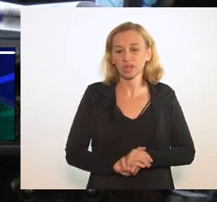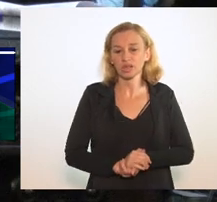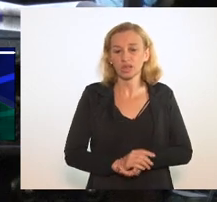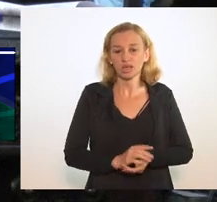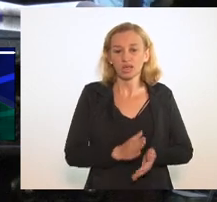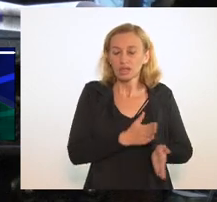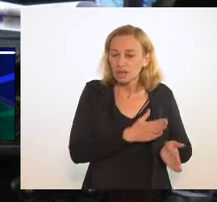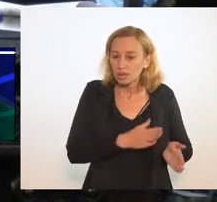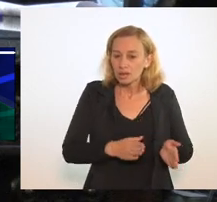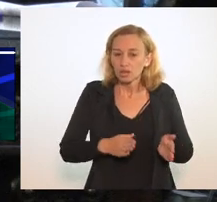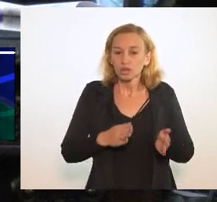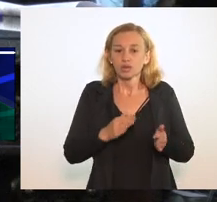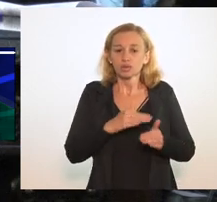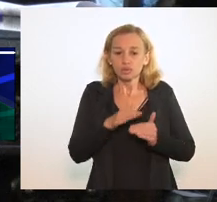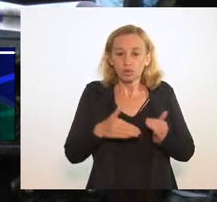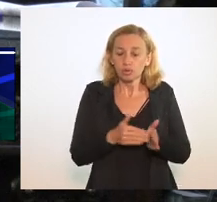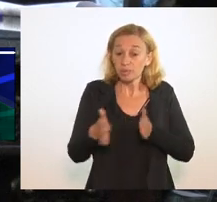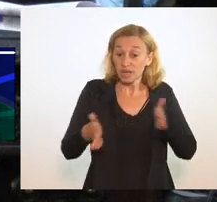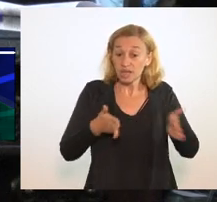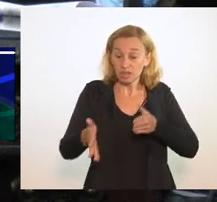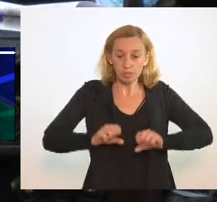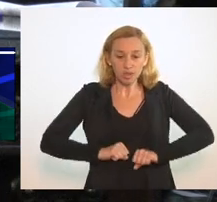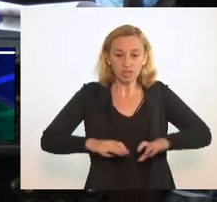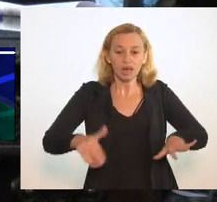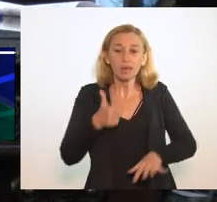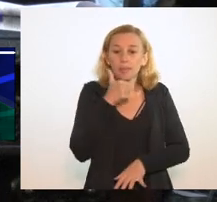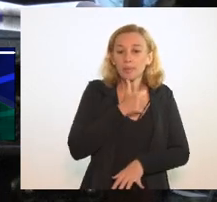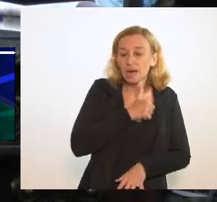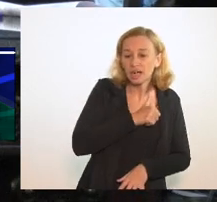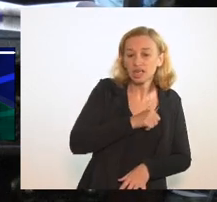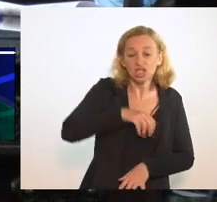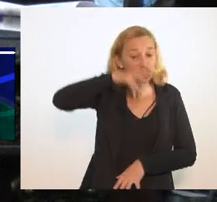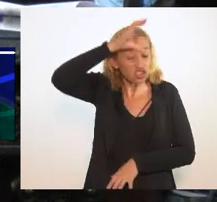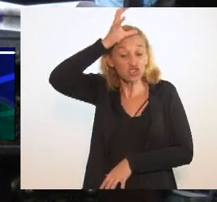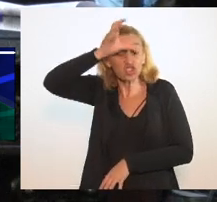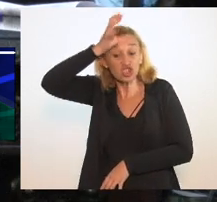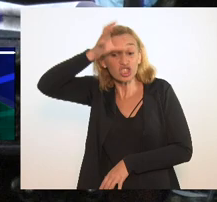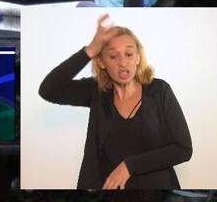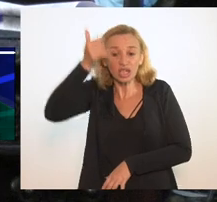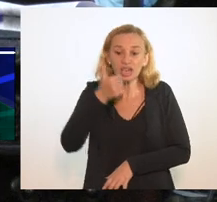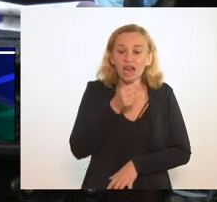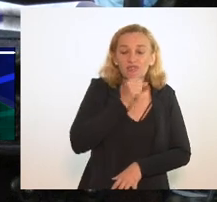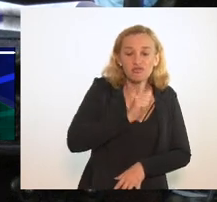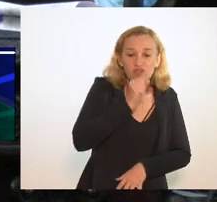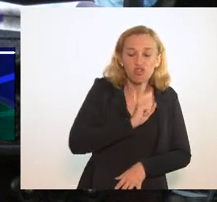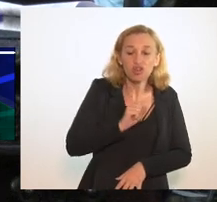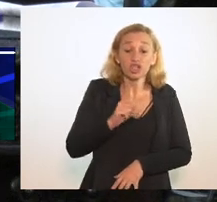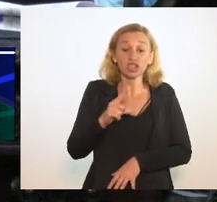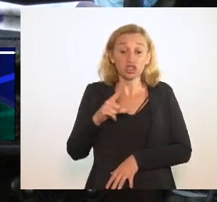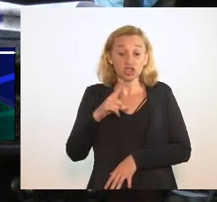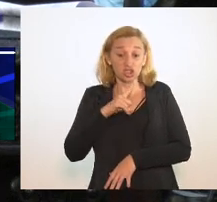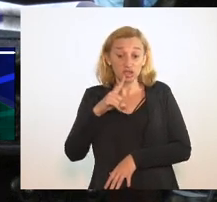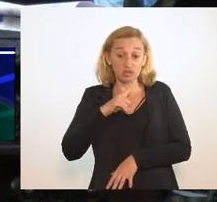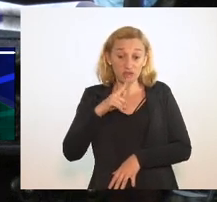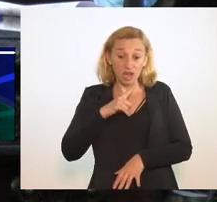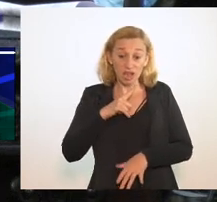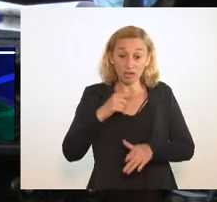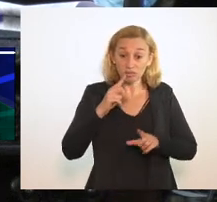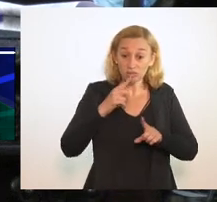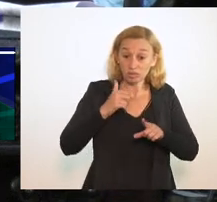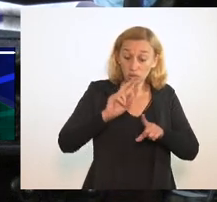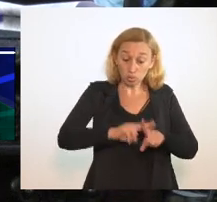Durante toda a pandemia, mães, tias, avós tiveram sua tripla jornada de